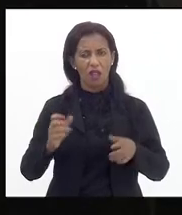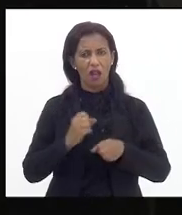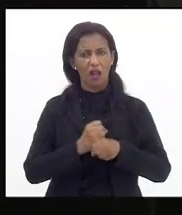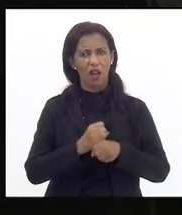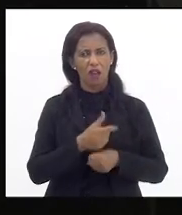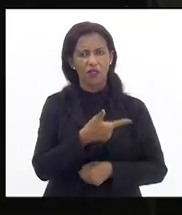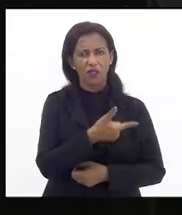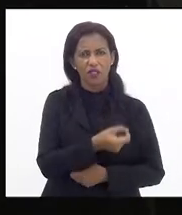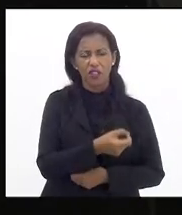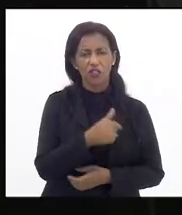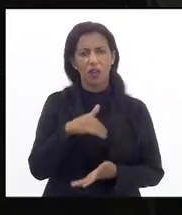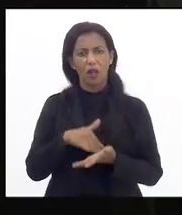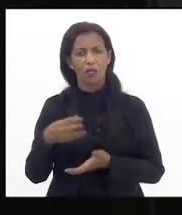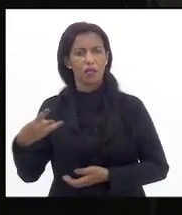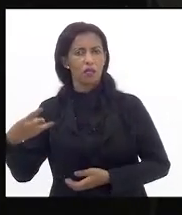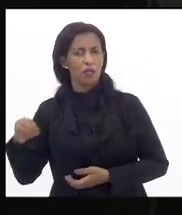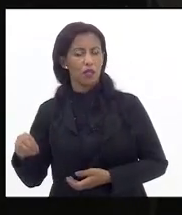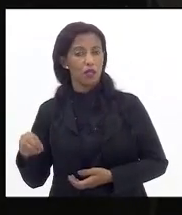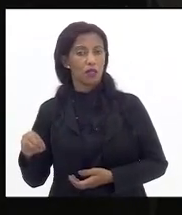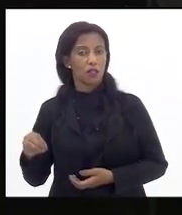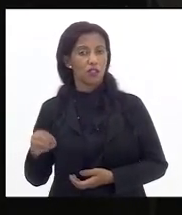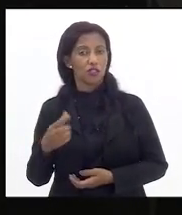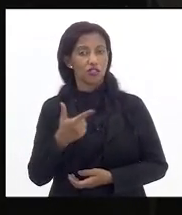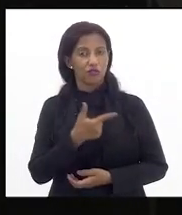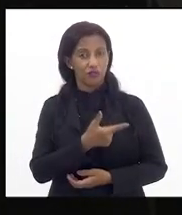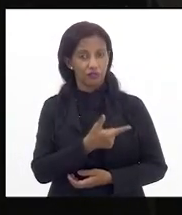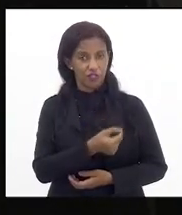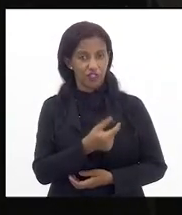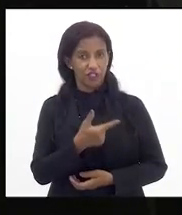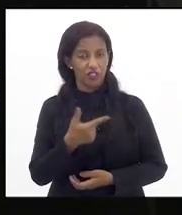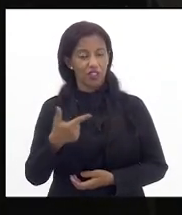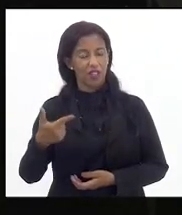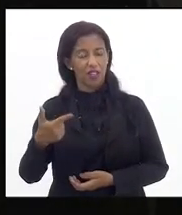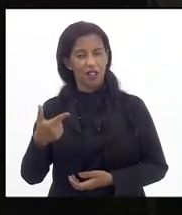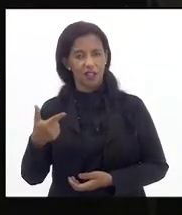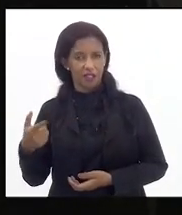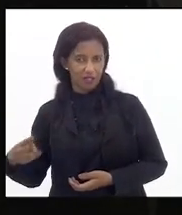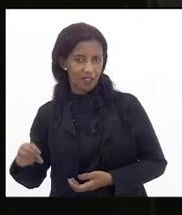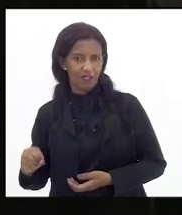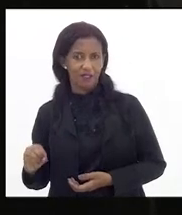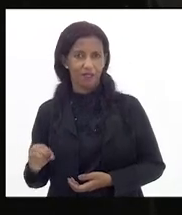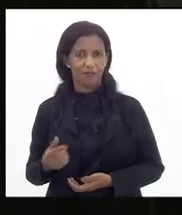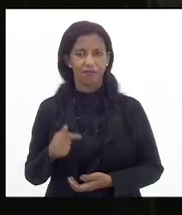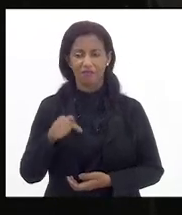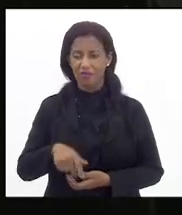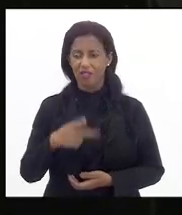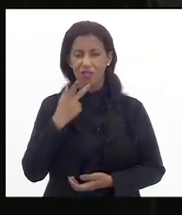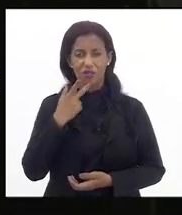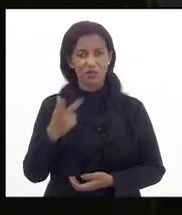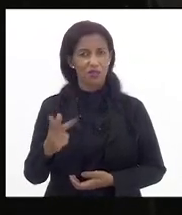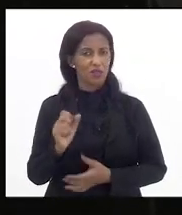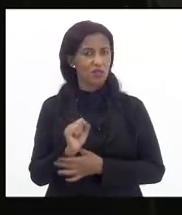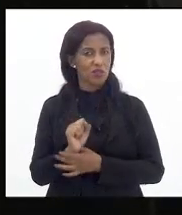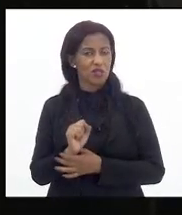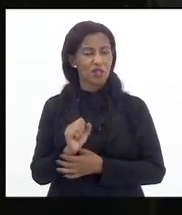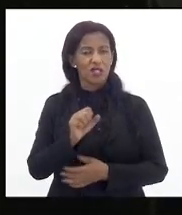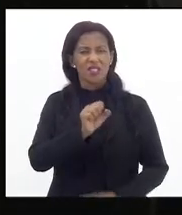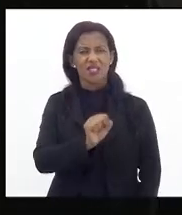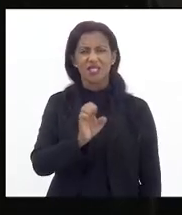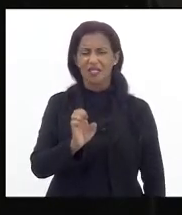até 30 né de 2020 até 2030 aqui não se fala da